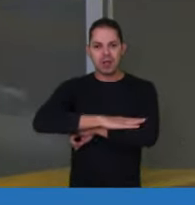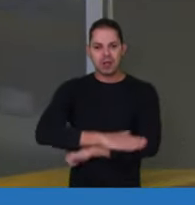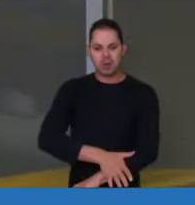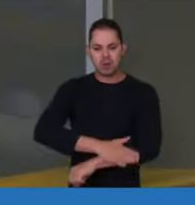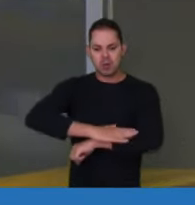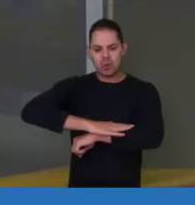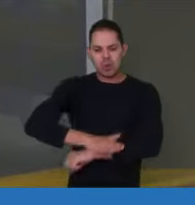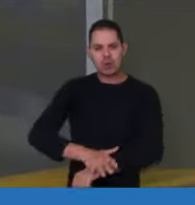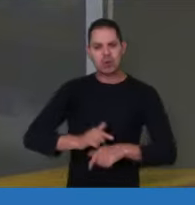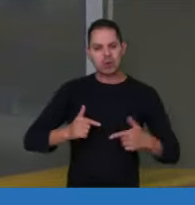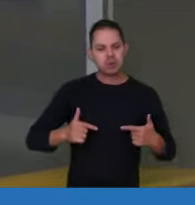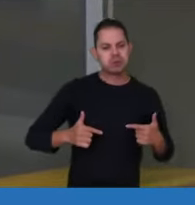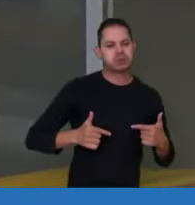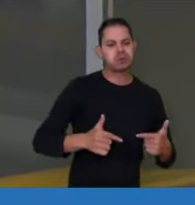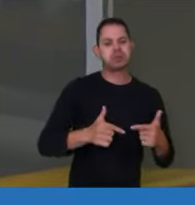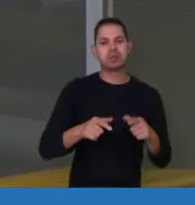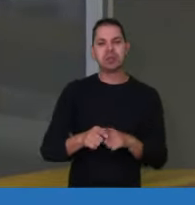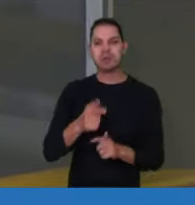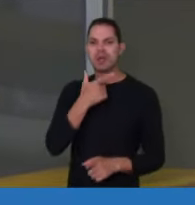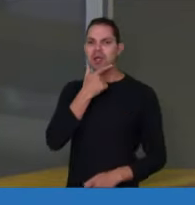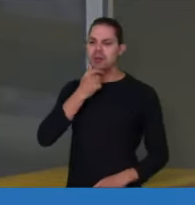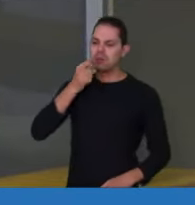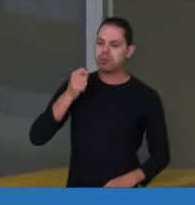país, enfrentar o machismo,